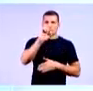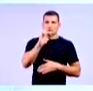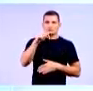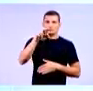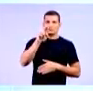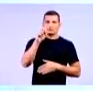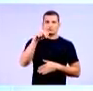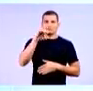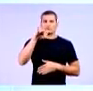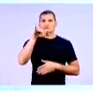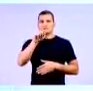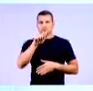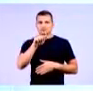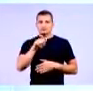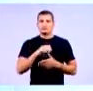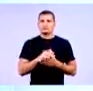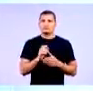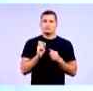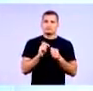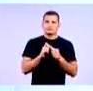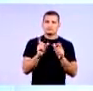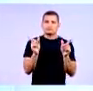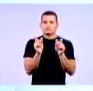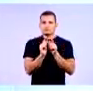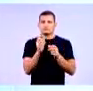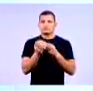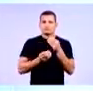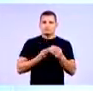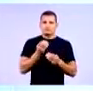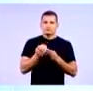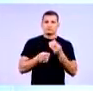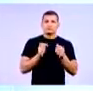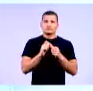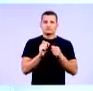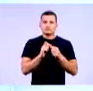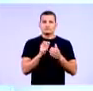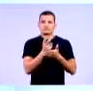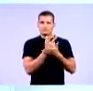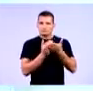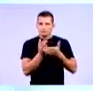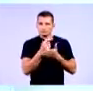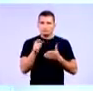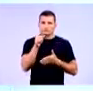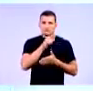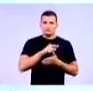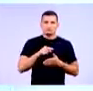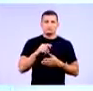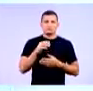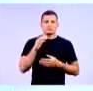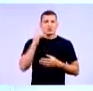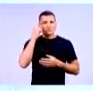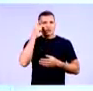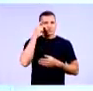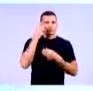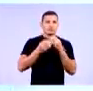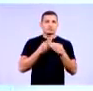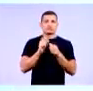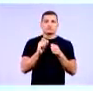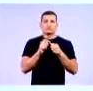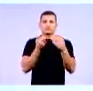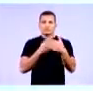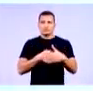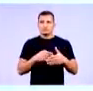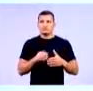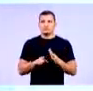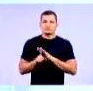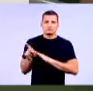fazer esse resumo de como trabalhar com os diagramas para que vocês possam ter uma ideia aí para fazer uma boa prova.